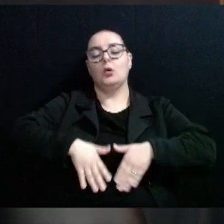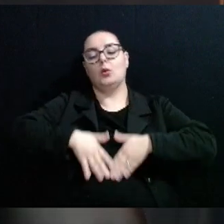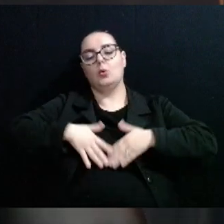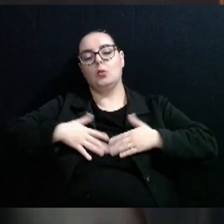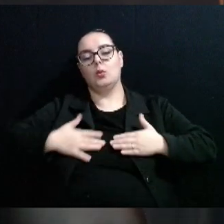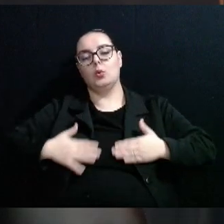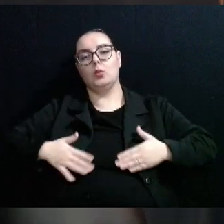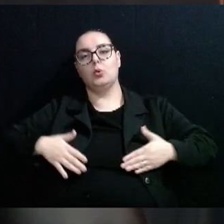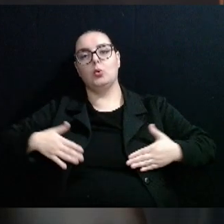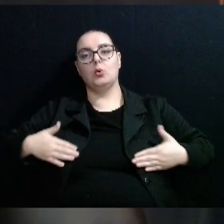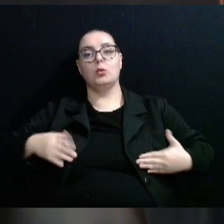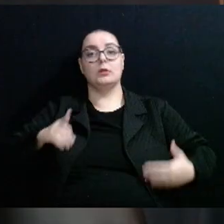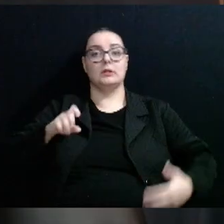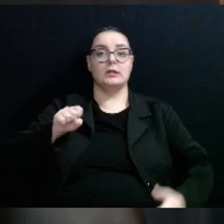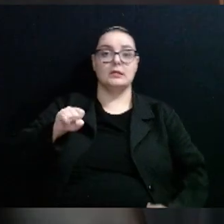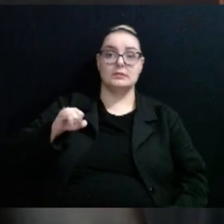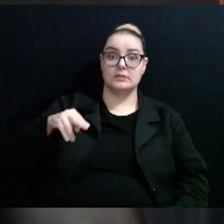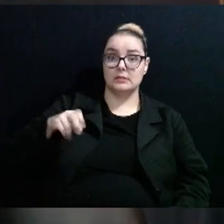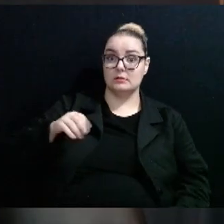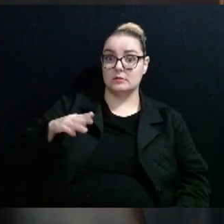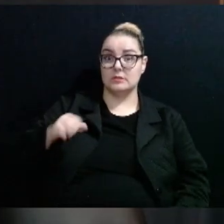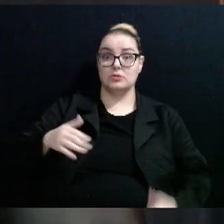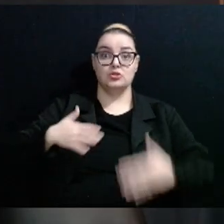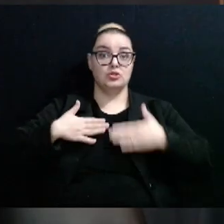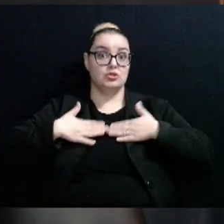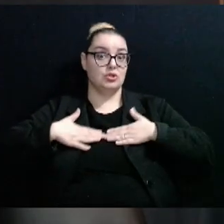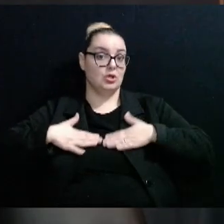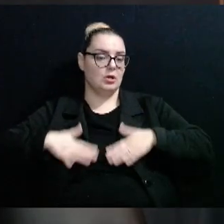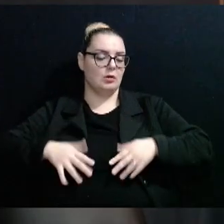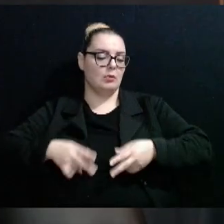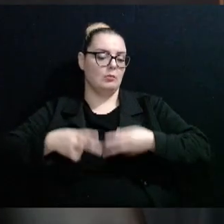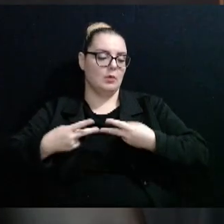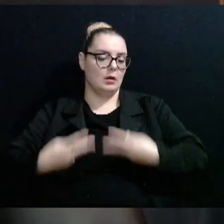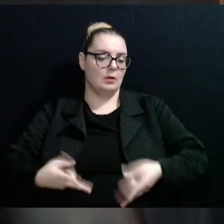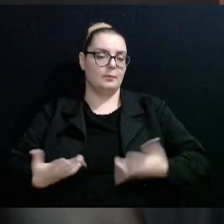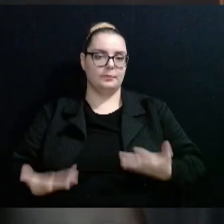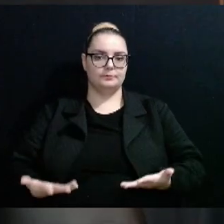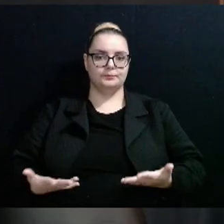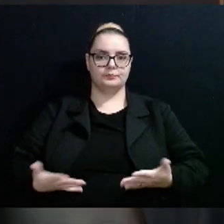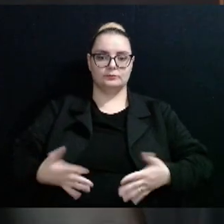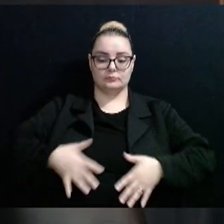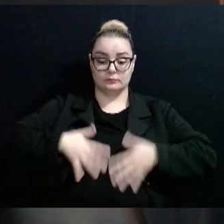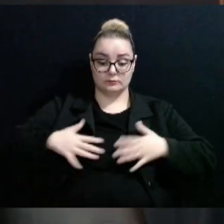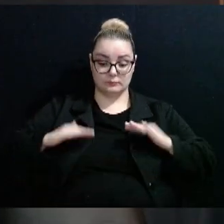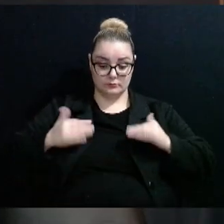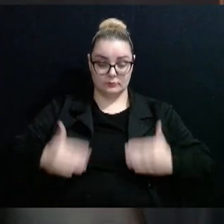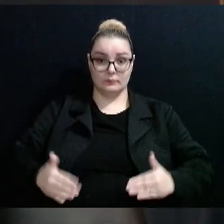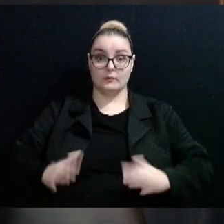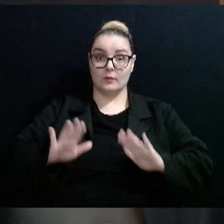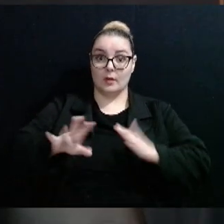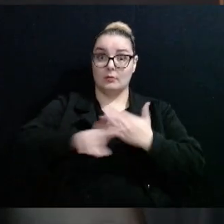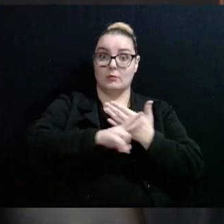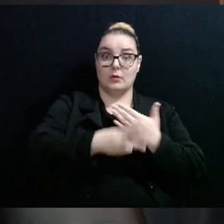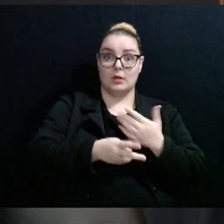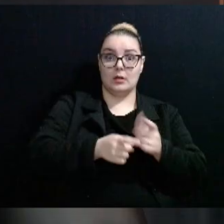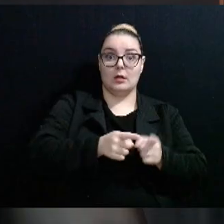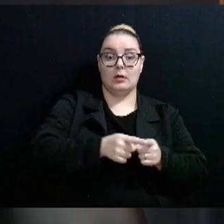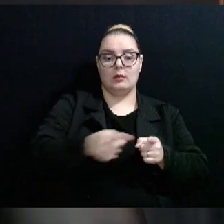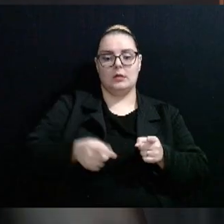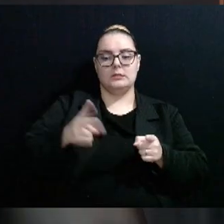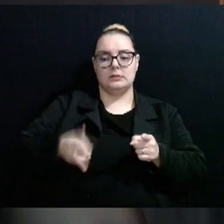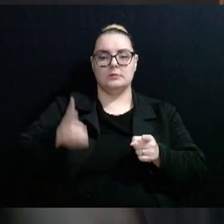desinibição, de calma, de relaxamento muscular mesmo. Só que esses efeitos a longo prazo são ruins, né?